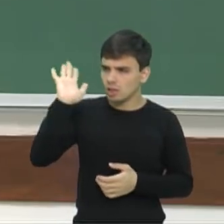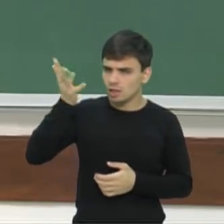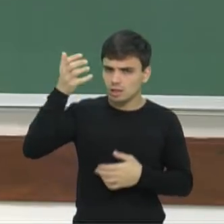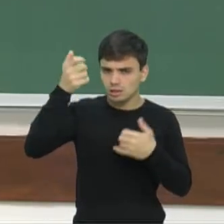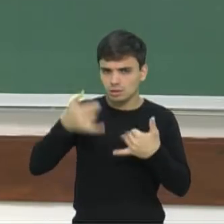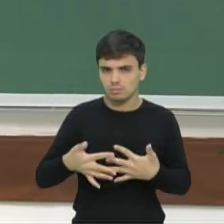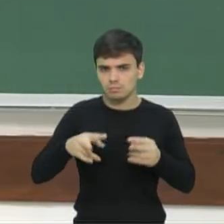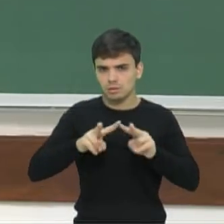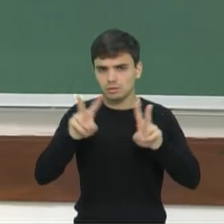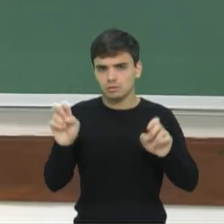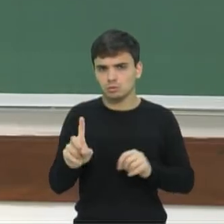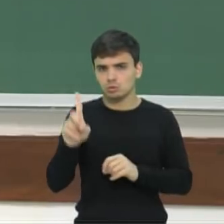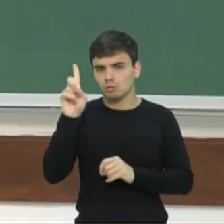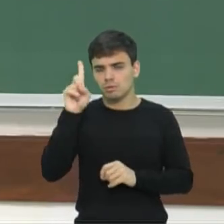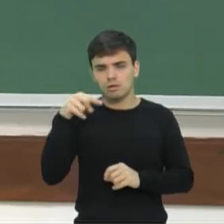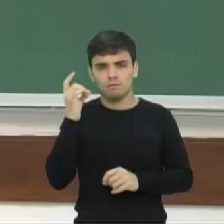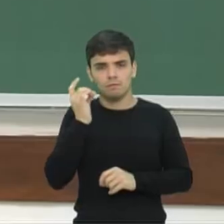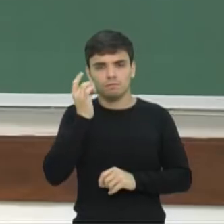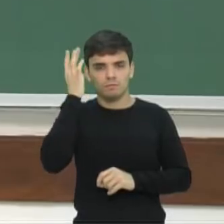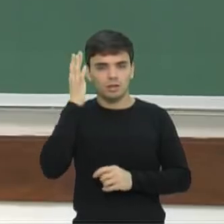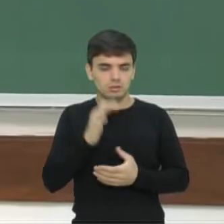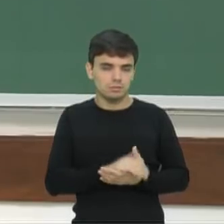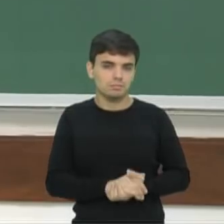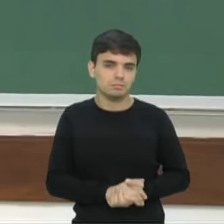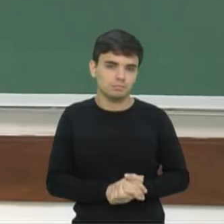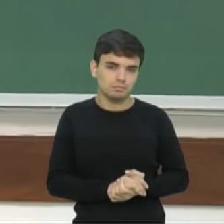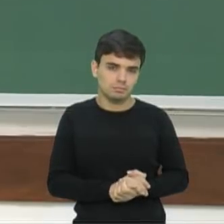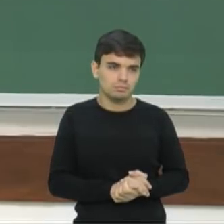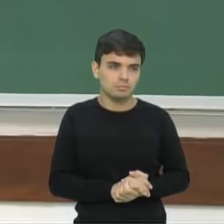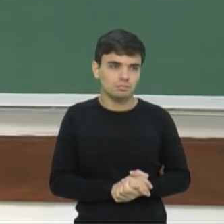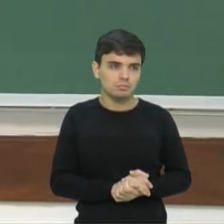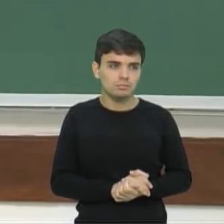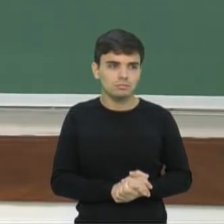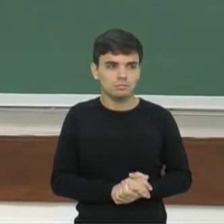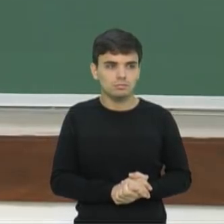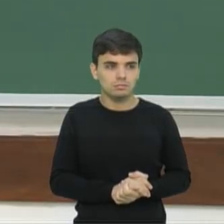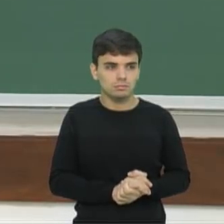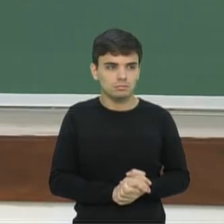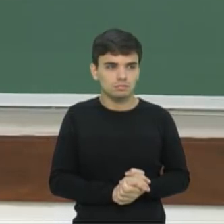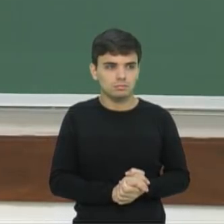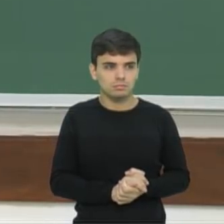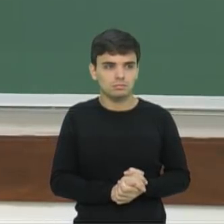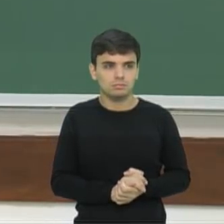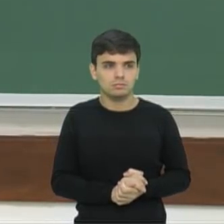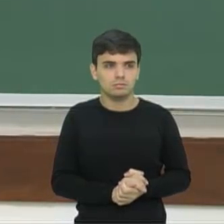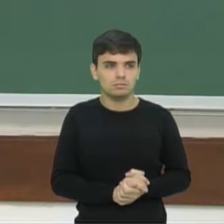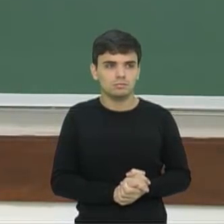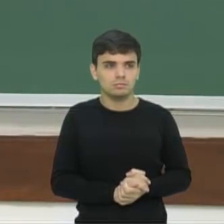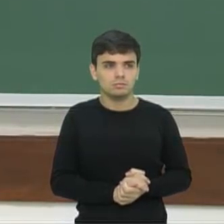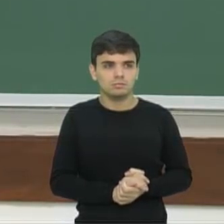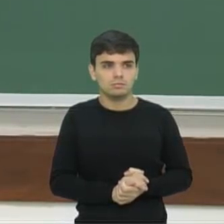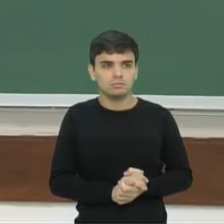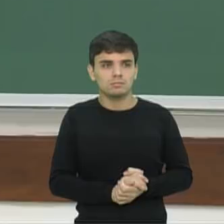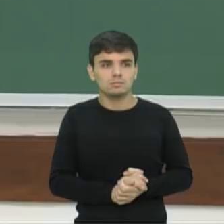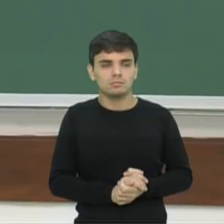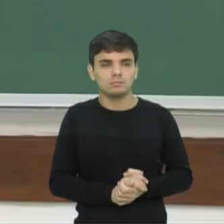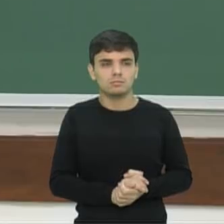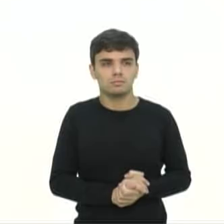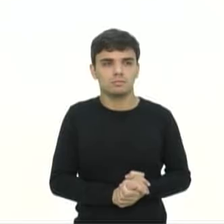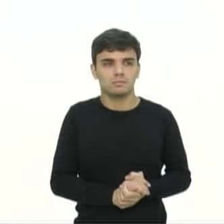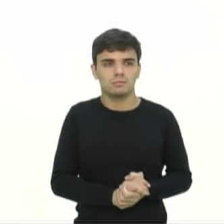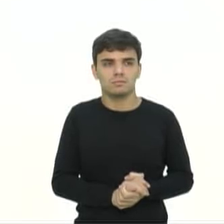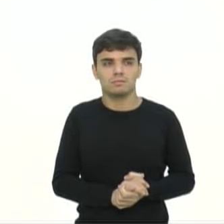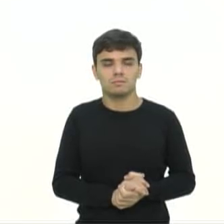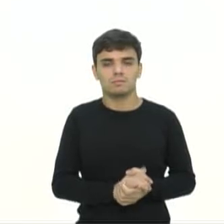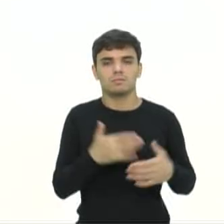Fica também fácil ali, então são máximas atribuídas a Jigoro Kano dentro do judô. Então aqui temos mais